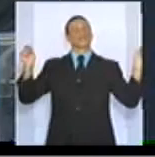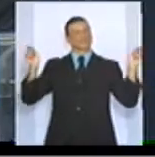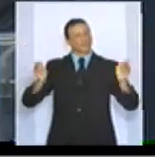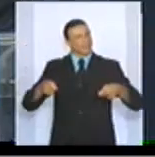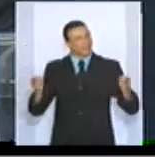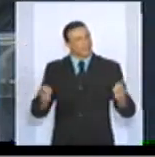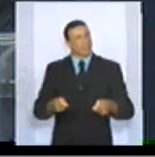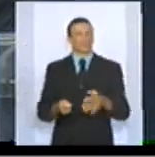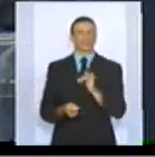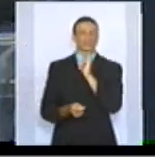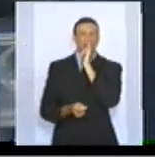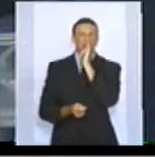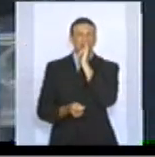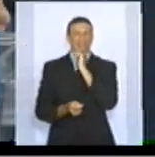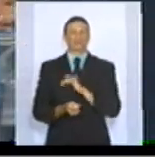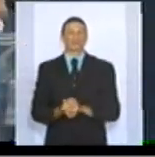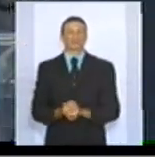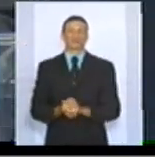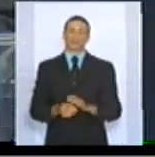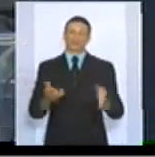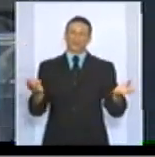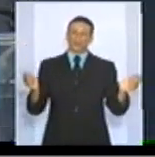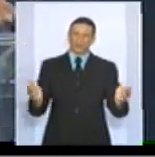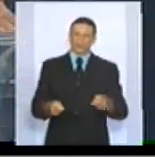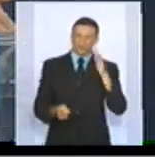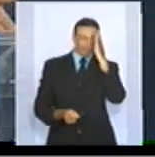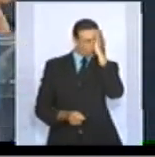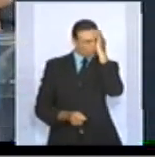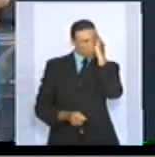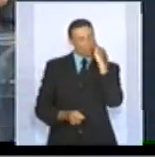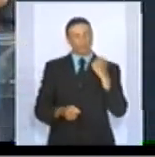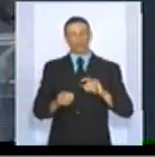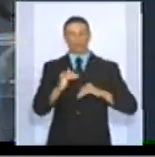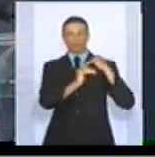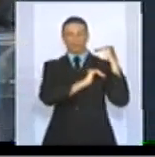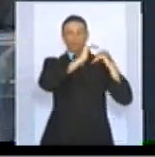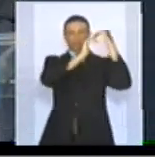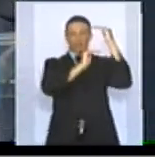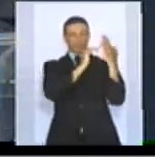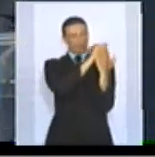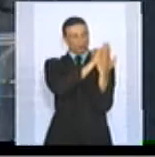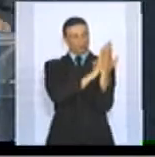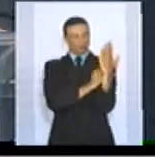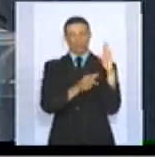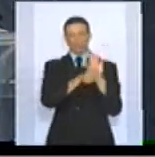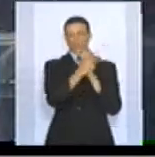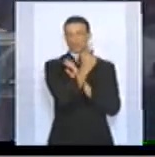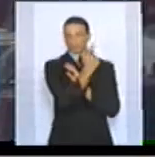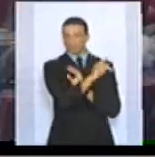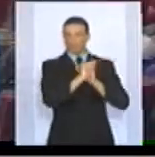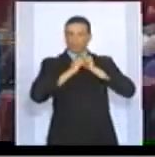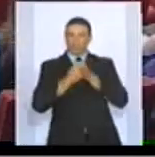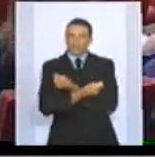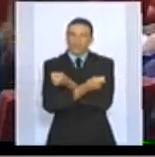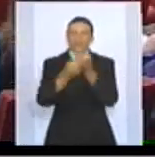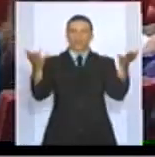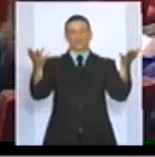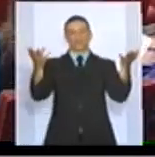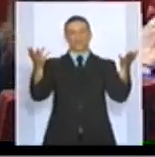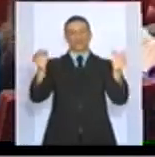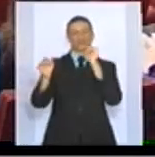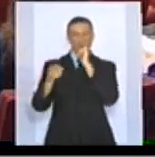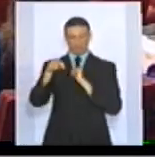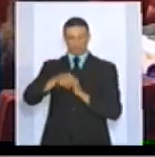para produção e programação e podemos ter entraves do eixo da produção e programação para distribuição.